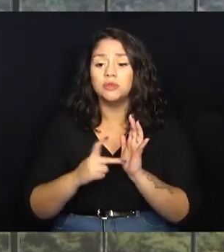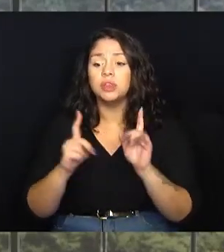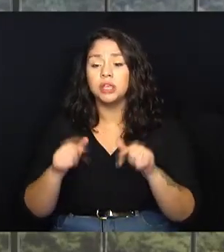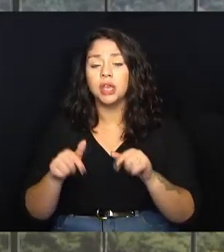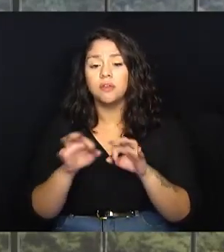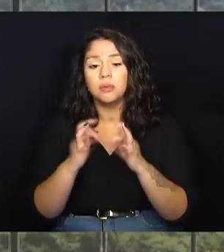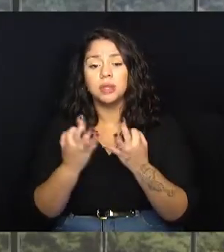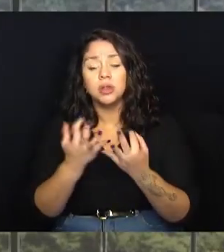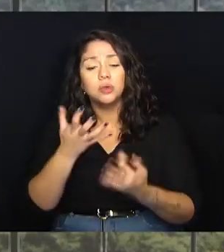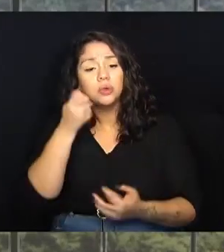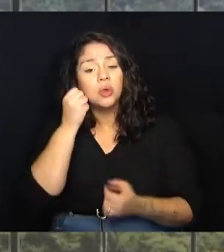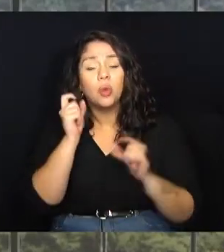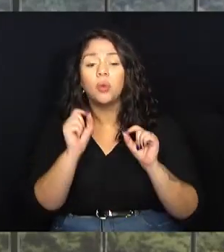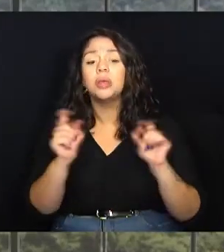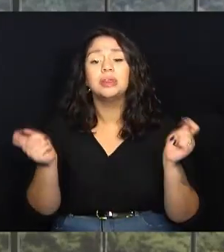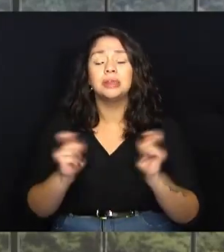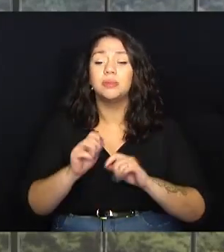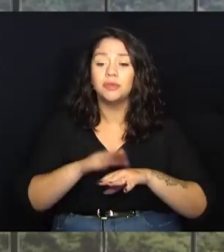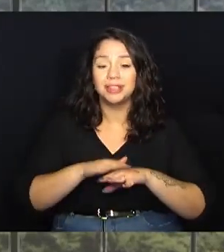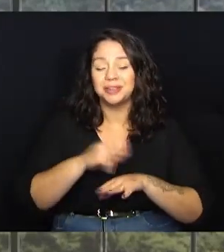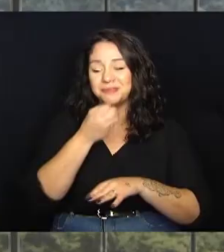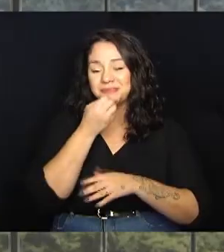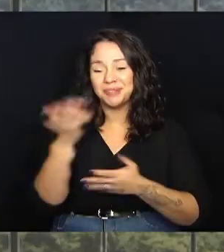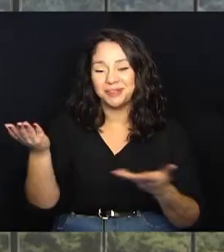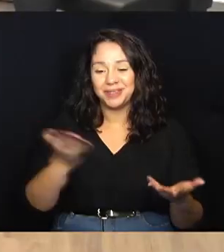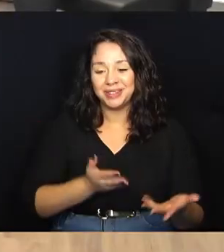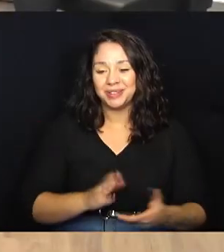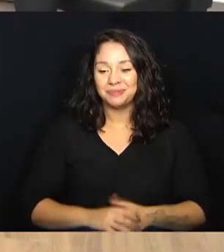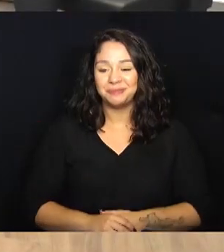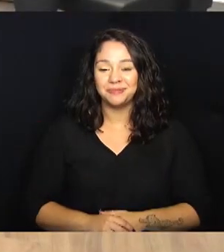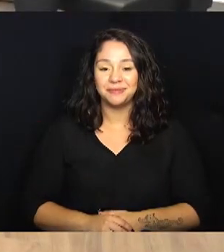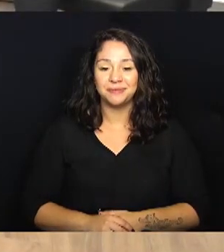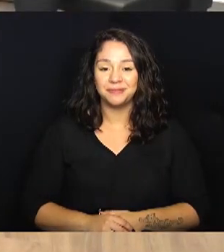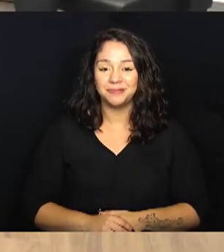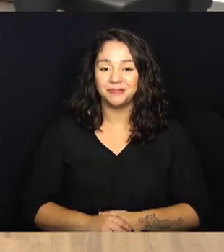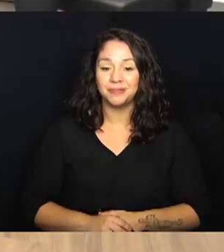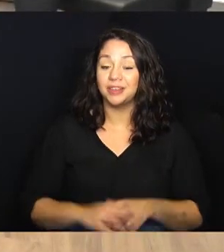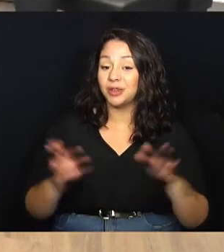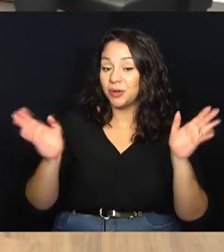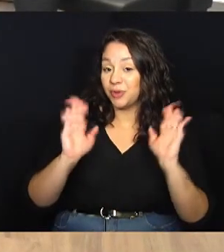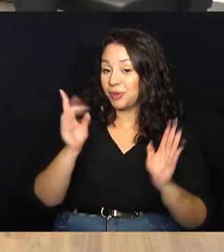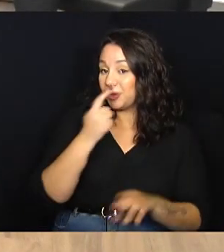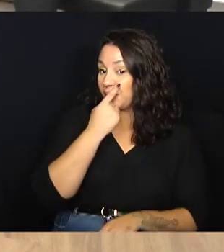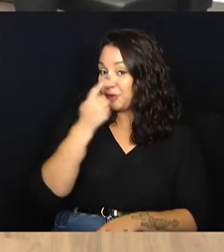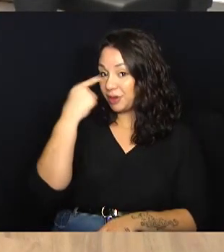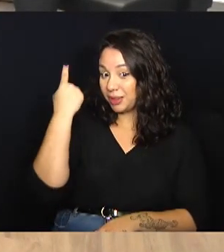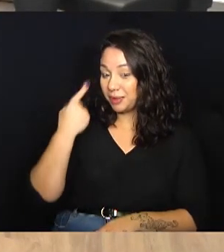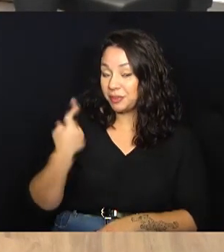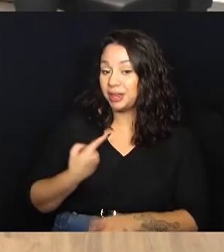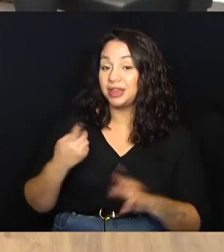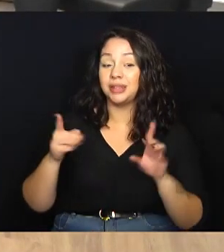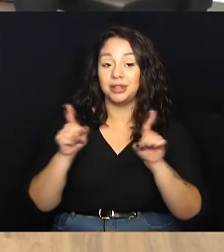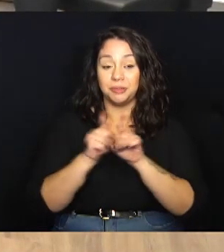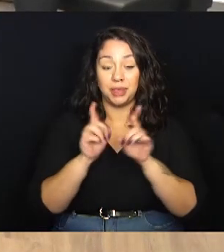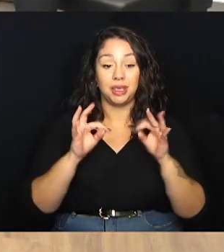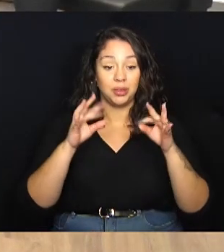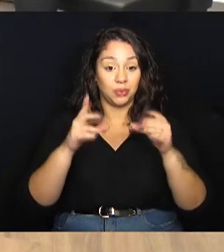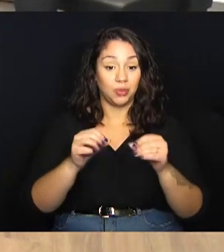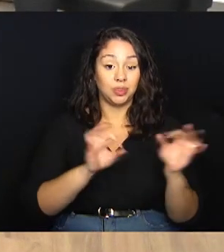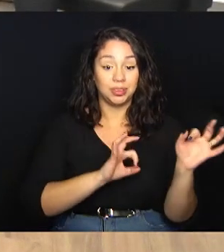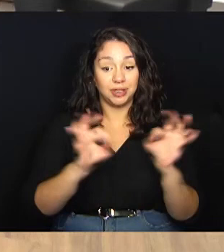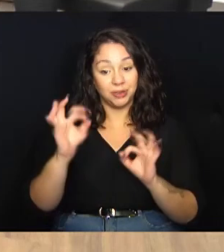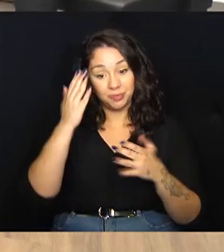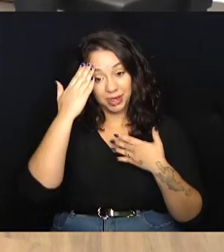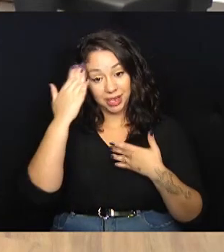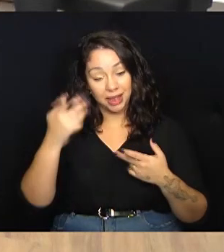o que a gente pode fazer, vereadora? Seja bem-vinda. Olá, menina, olá a todos que nos assistem, obrigada pelo convite e